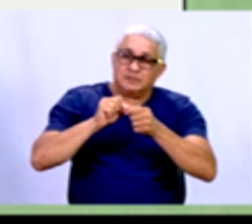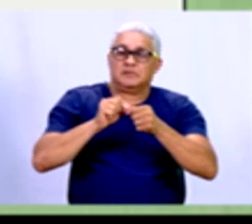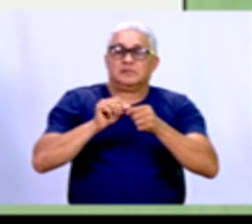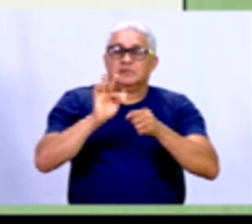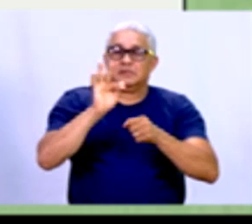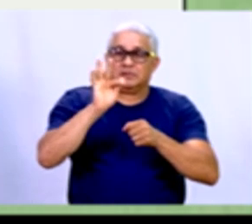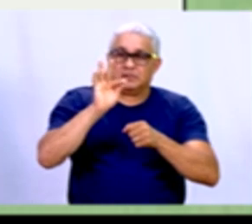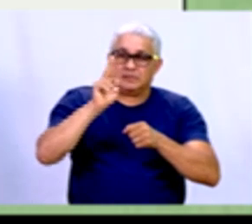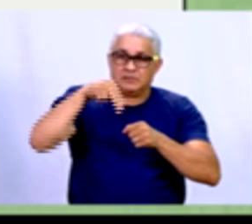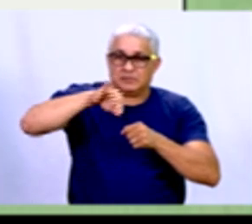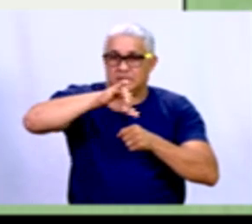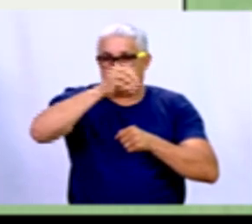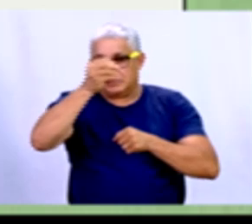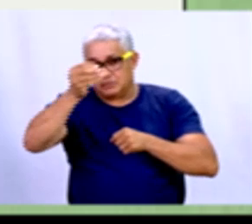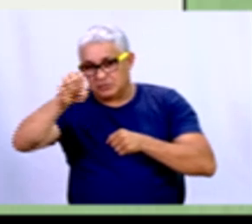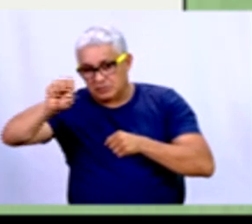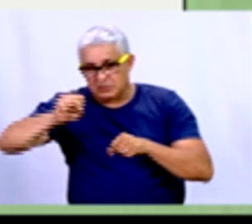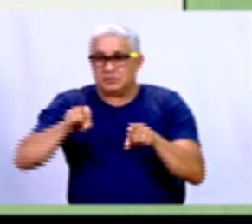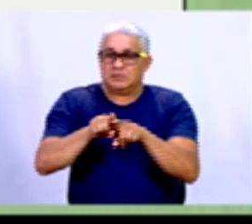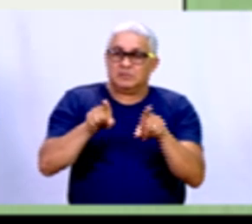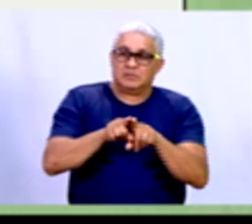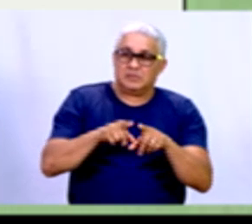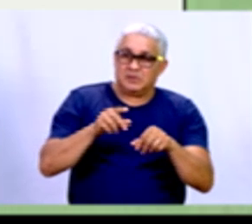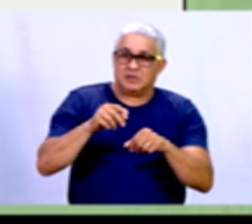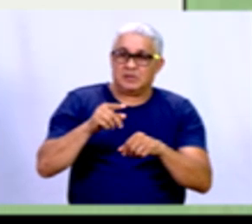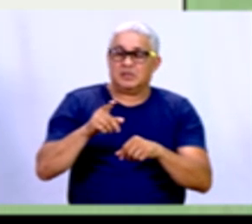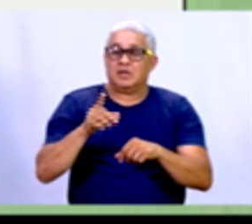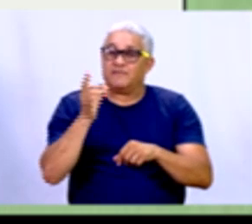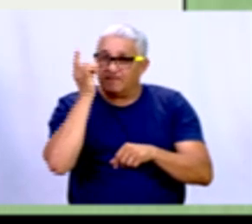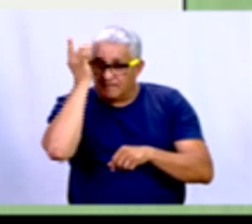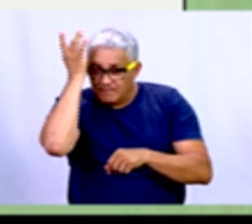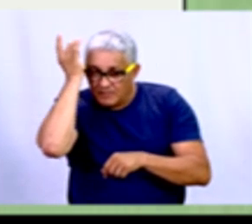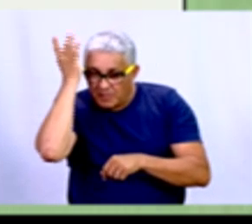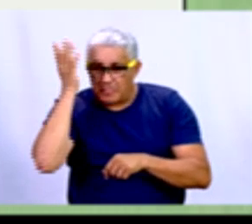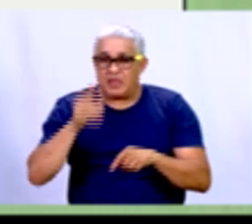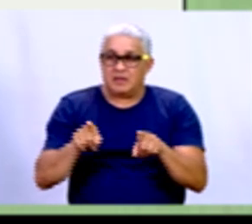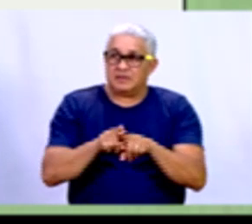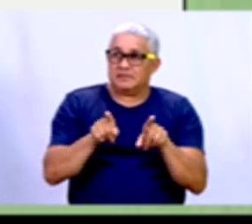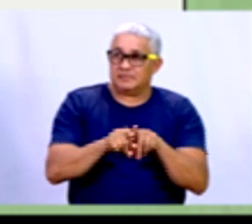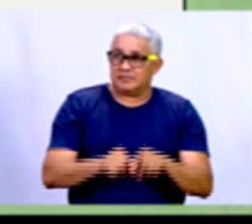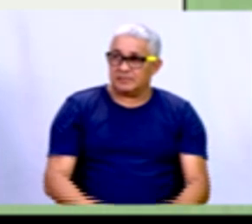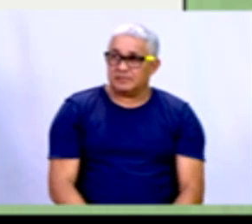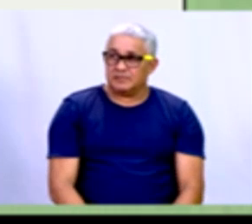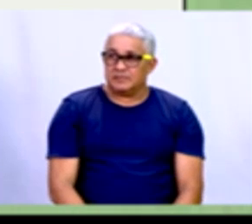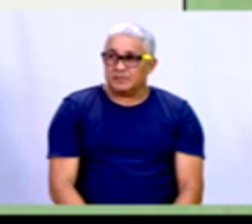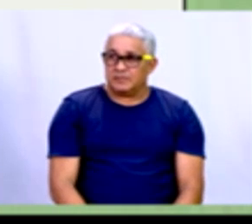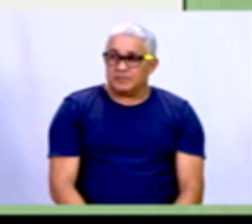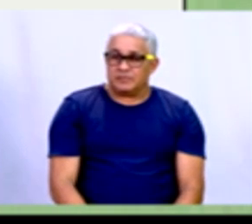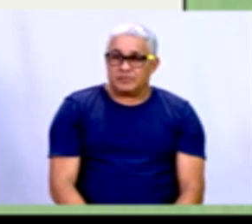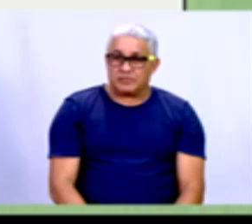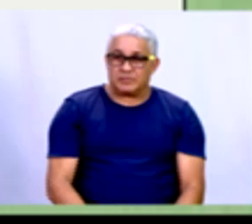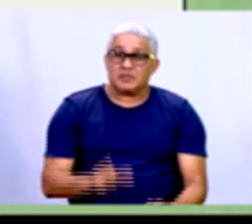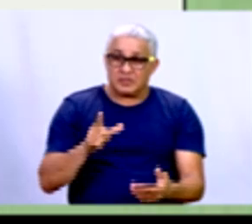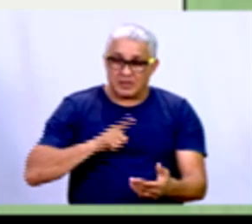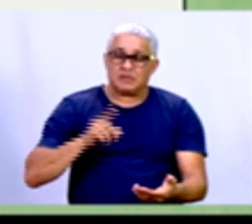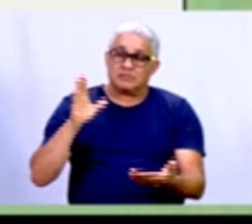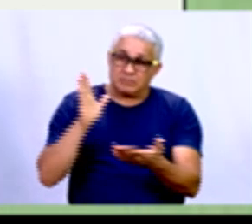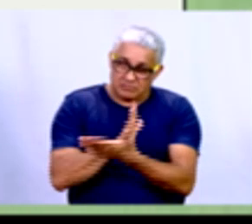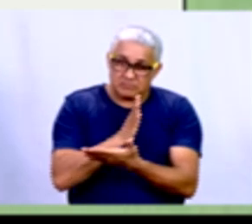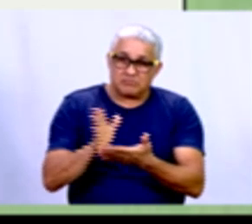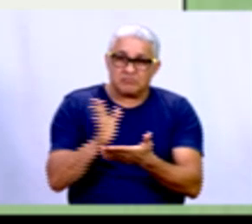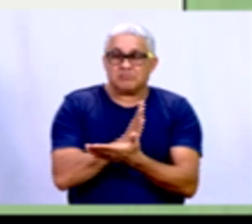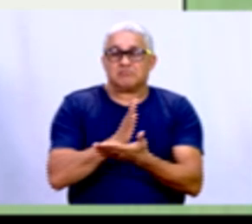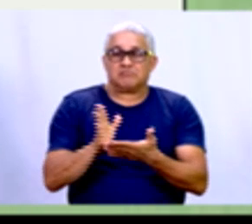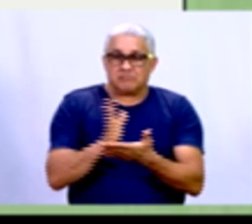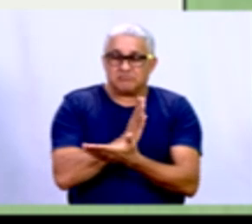esperadas sem grandes dificuldades. Aí a gente pode destacar bem a palavra sem, porque tem muitos casos que o sistema ele